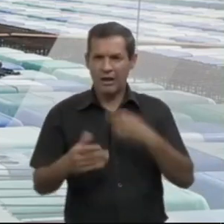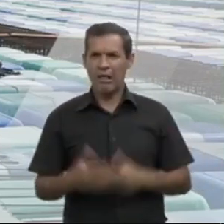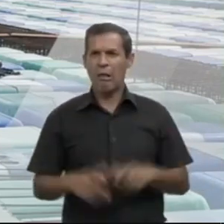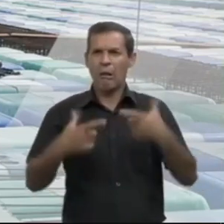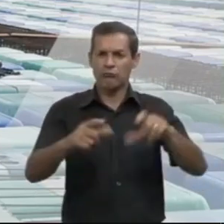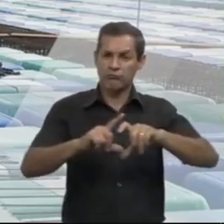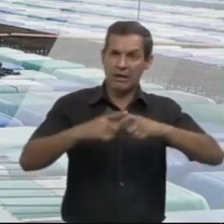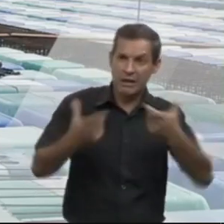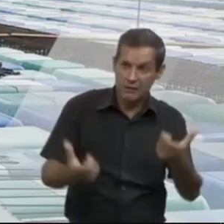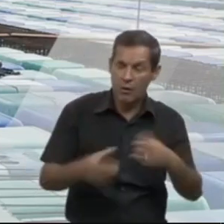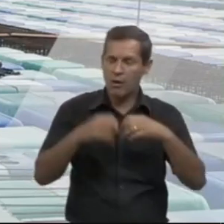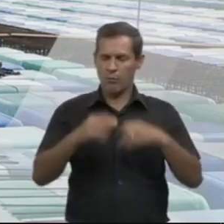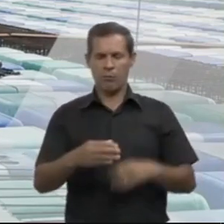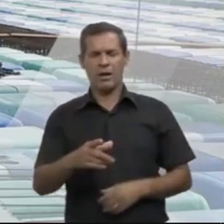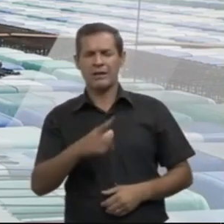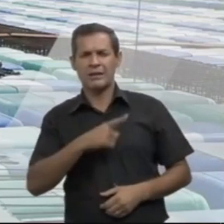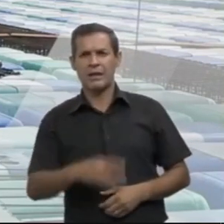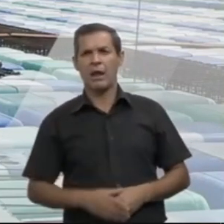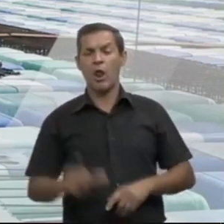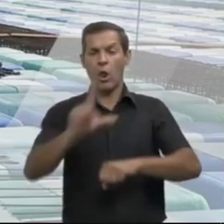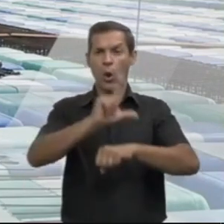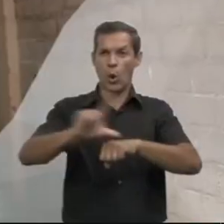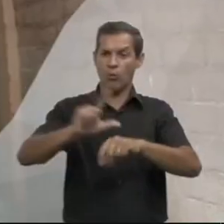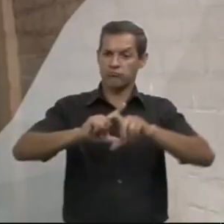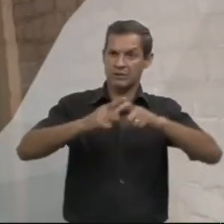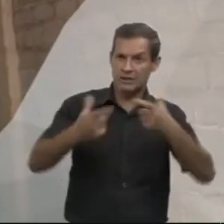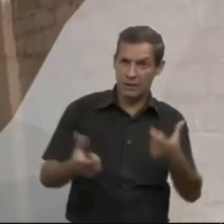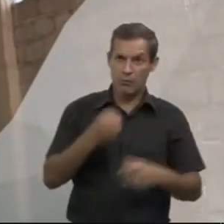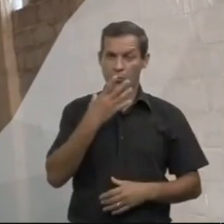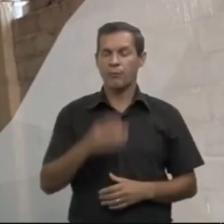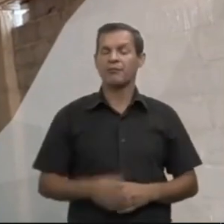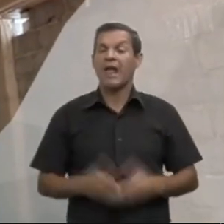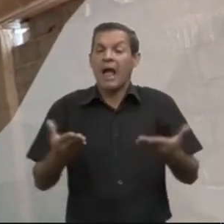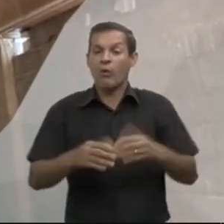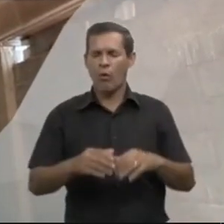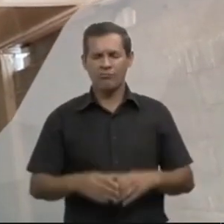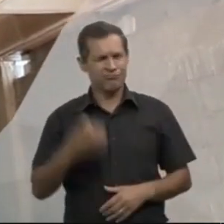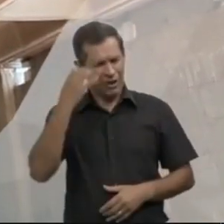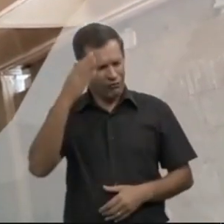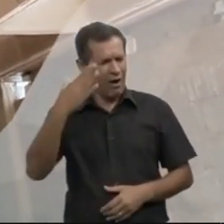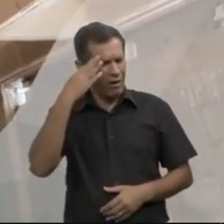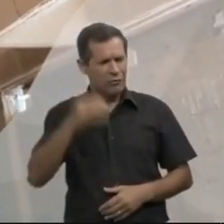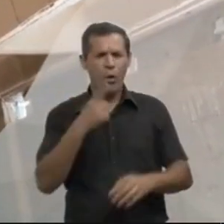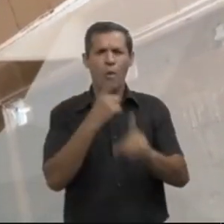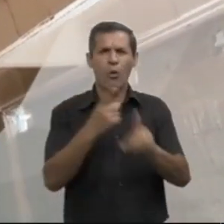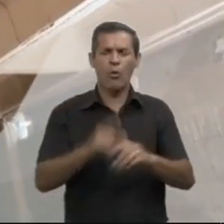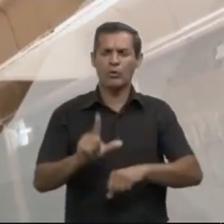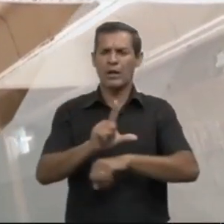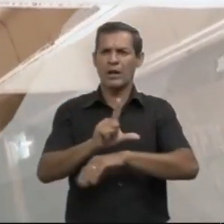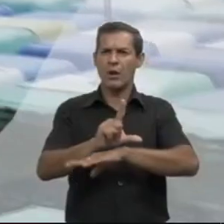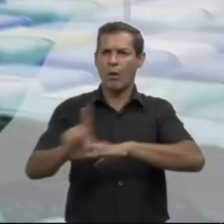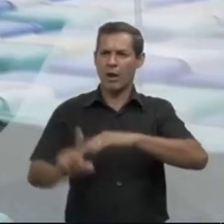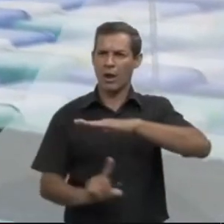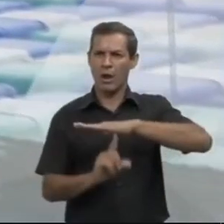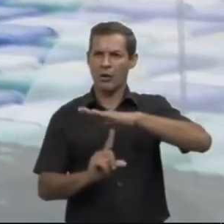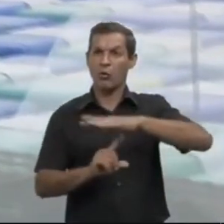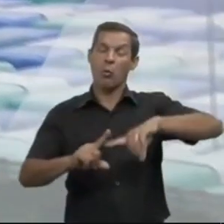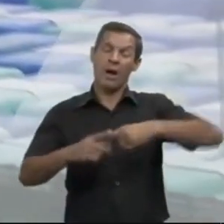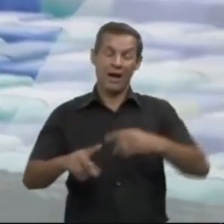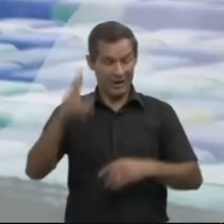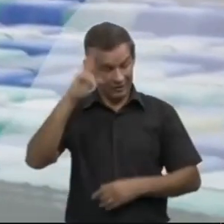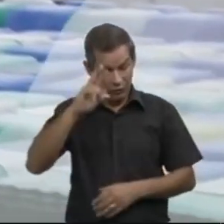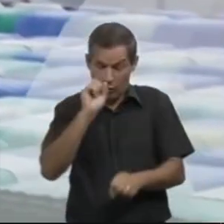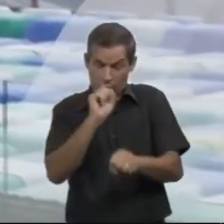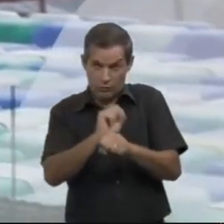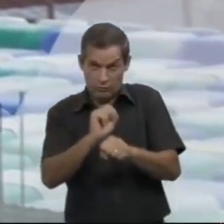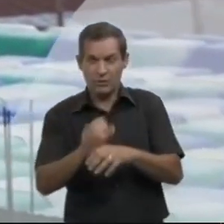vãos maiores para possibilitar lojas mais amplas. Bem, agora ficou fácil saber onde encontrar uma laje cogumelo, porém a história não